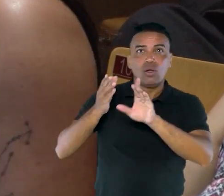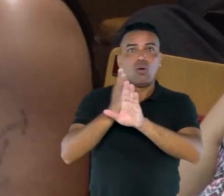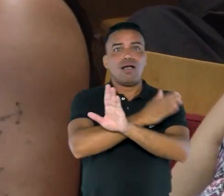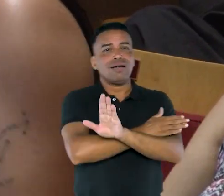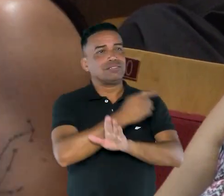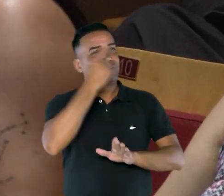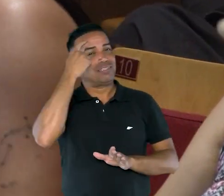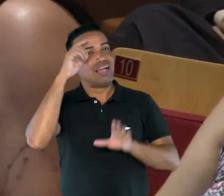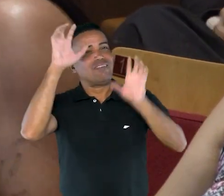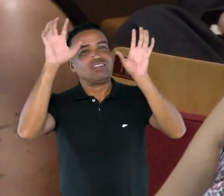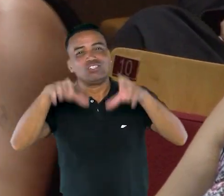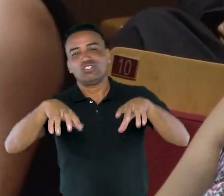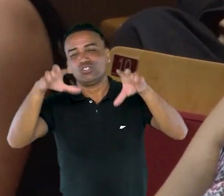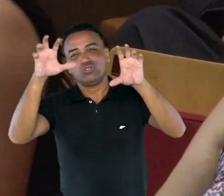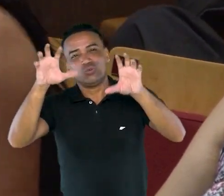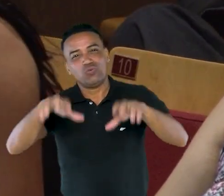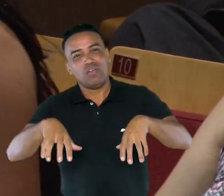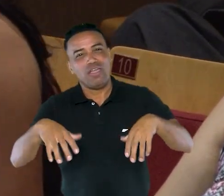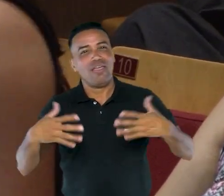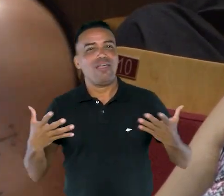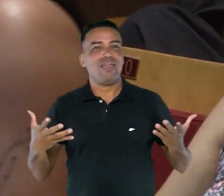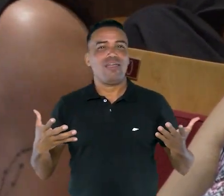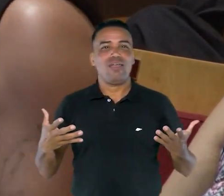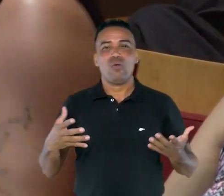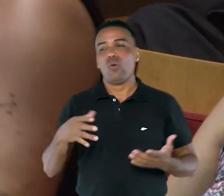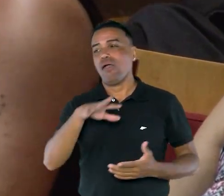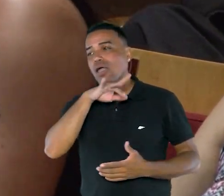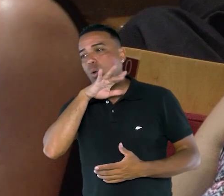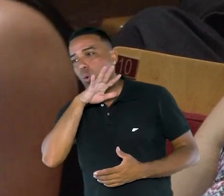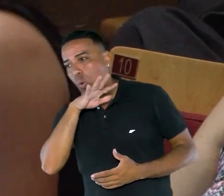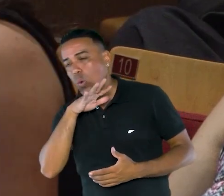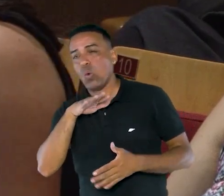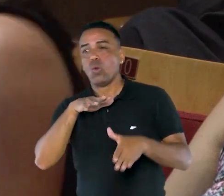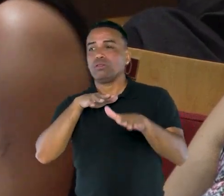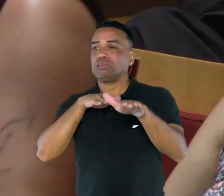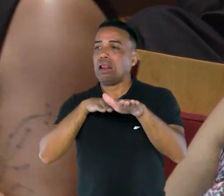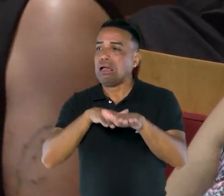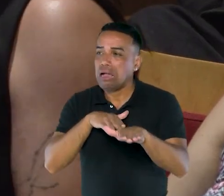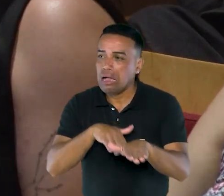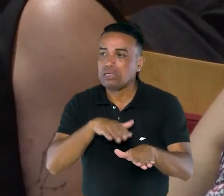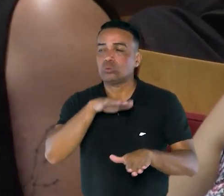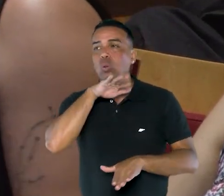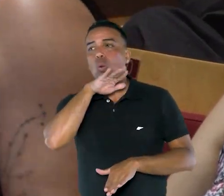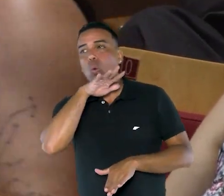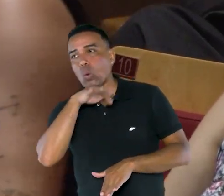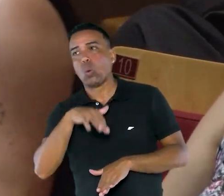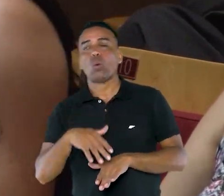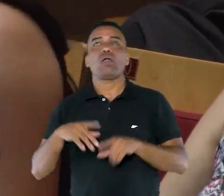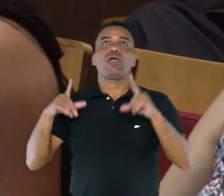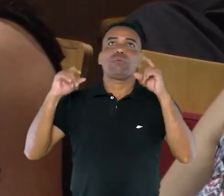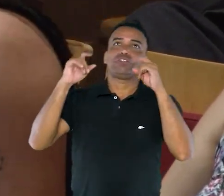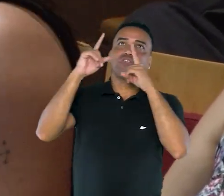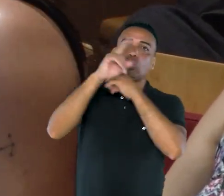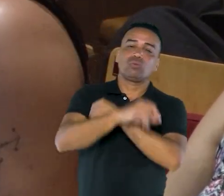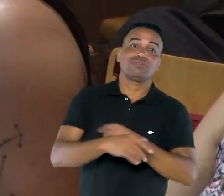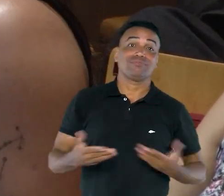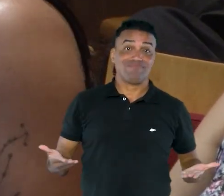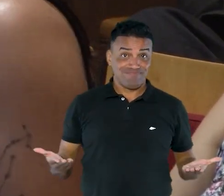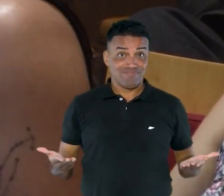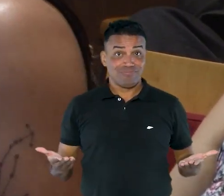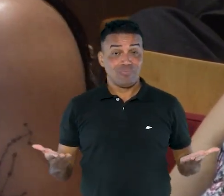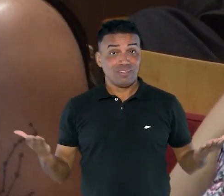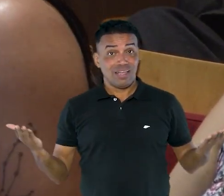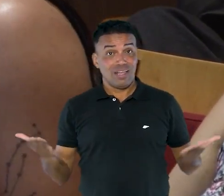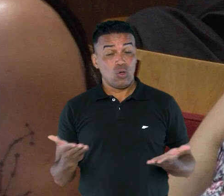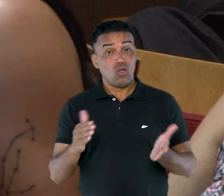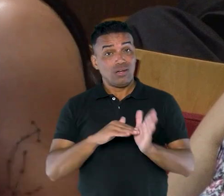que, poxa, choveu, é uma inconveniência, é um impacto do trânsito ficar engarrafado, é uma dificuldade. E